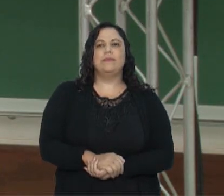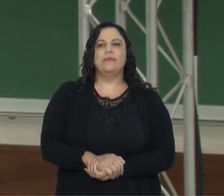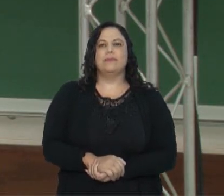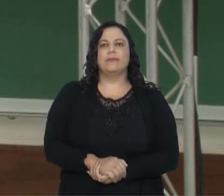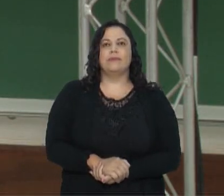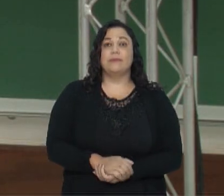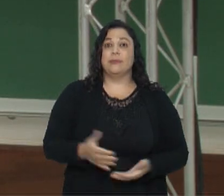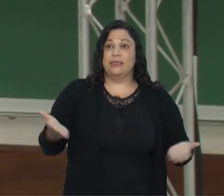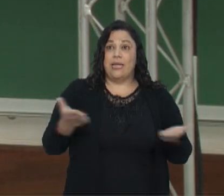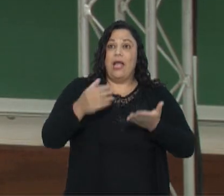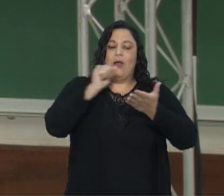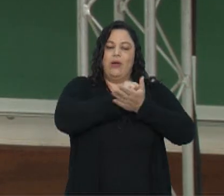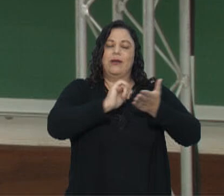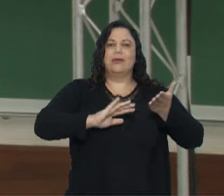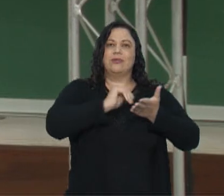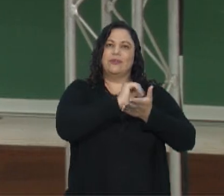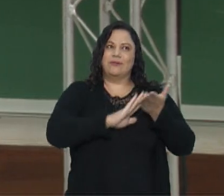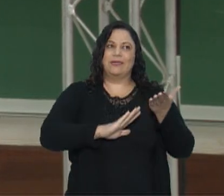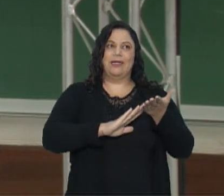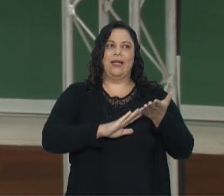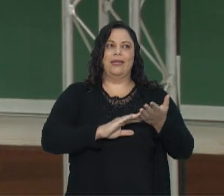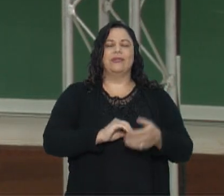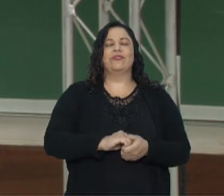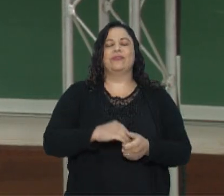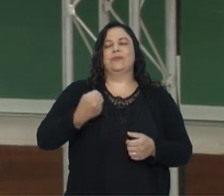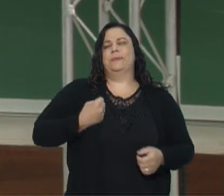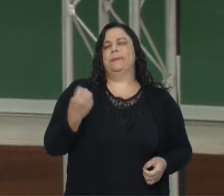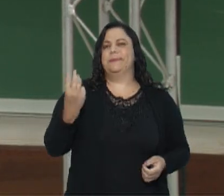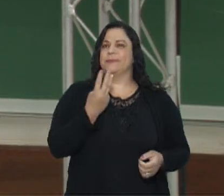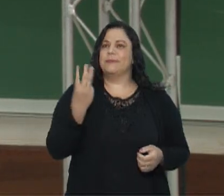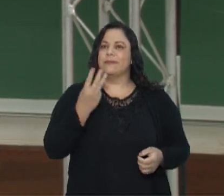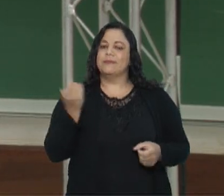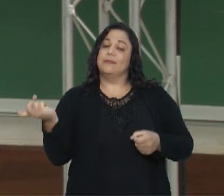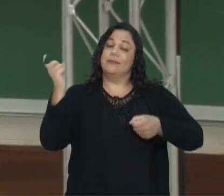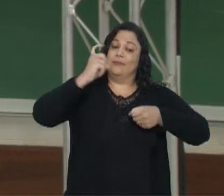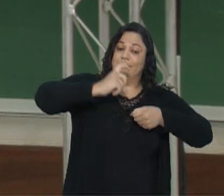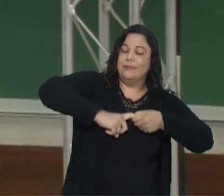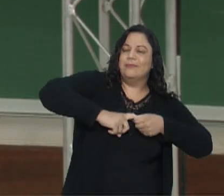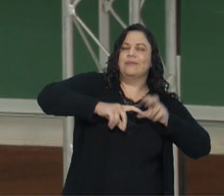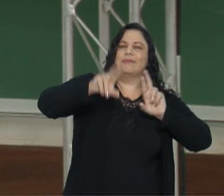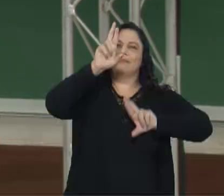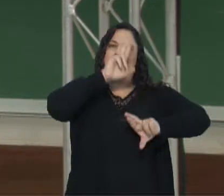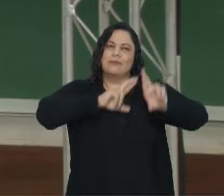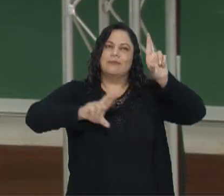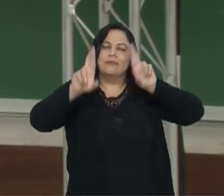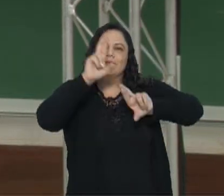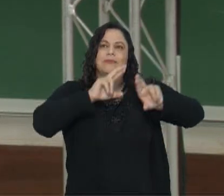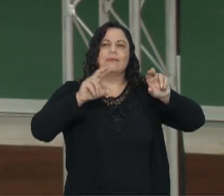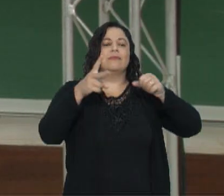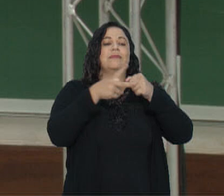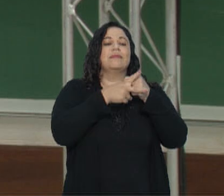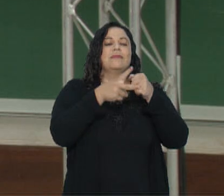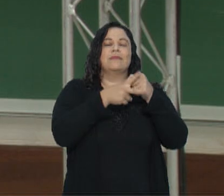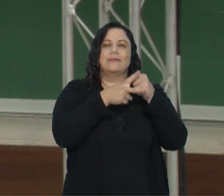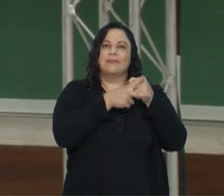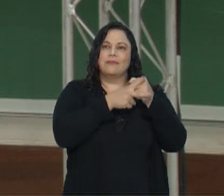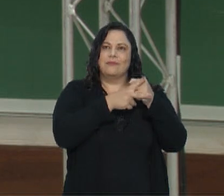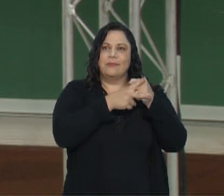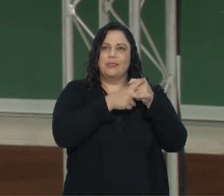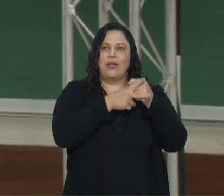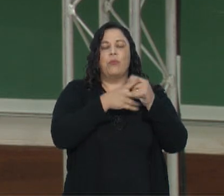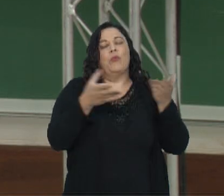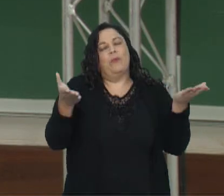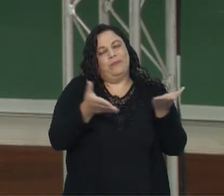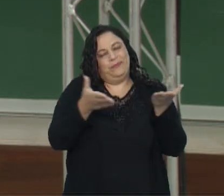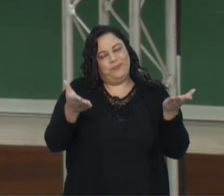Vamos então agora para as atividades ali? Vamos voltar lá, verificar. O verbo é o nosso instrumento de trabalho,